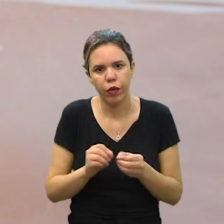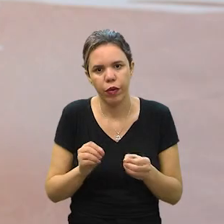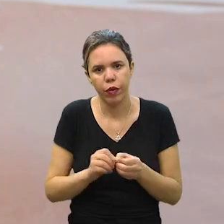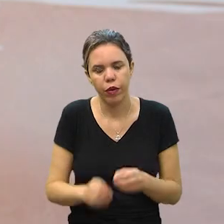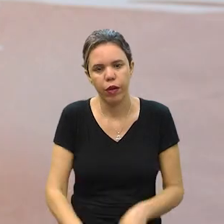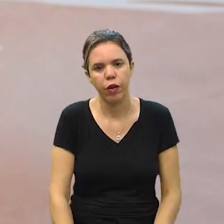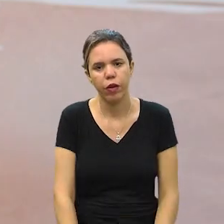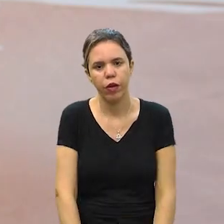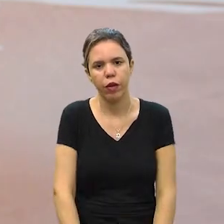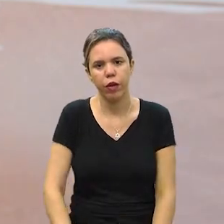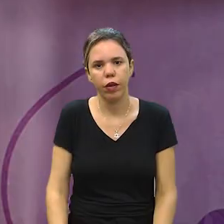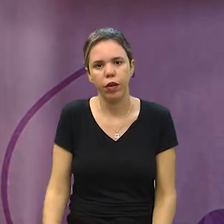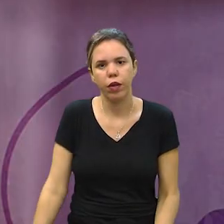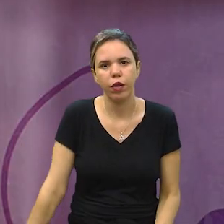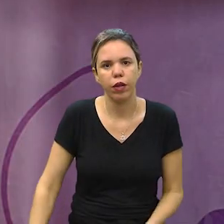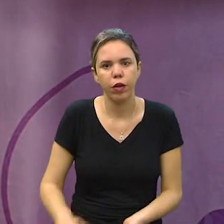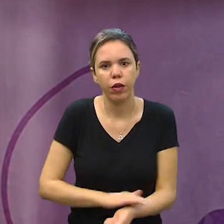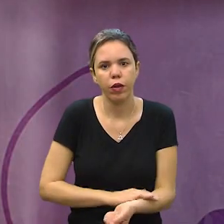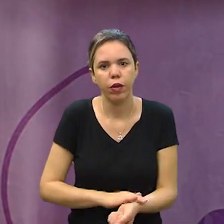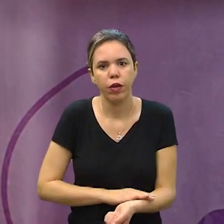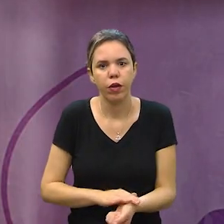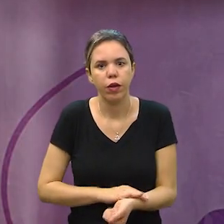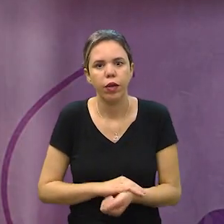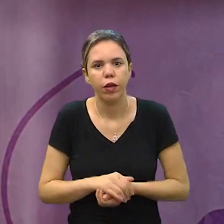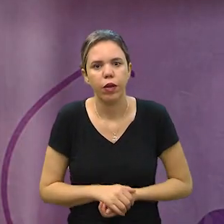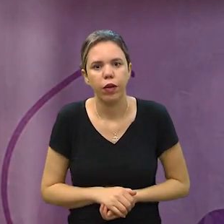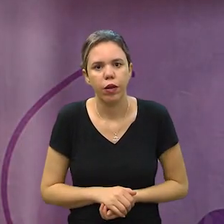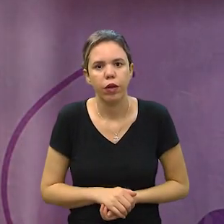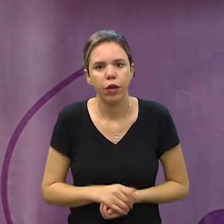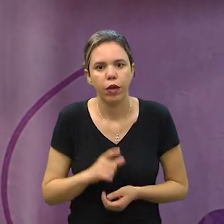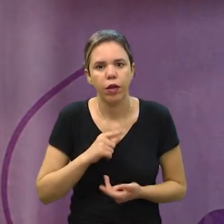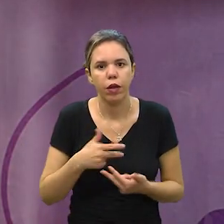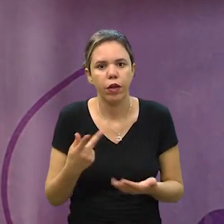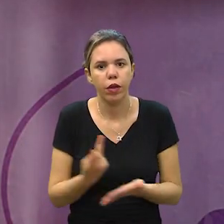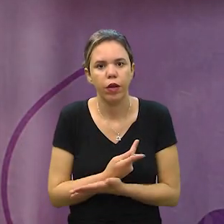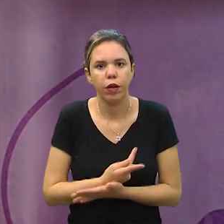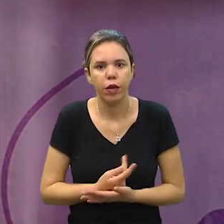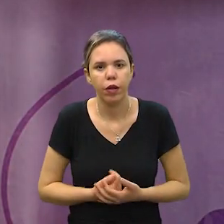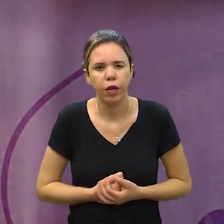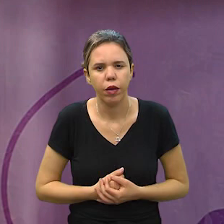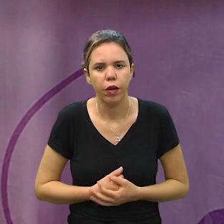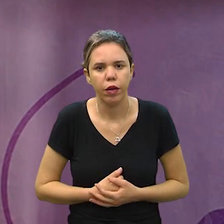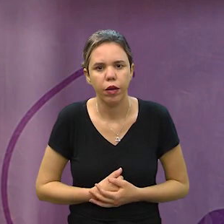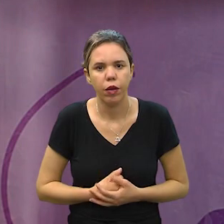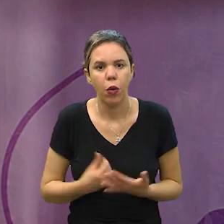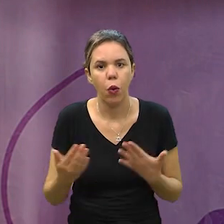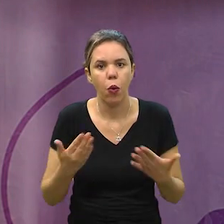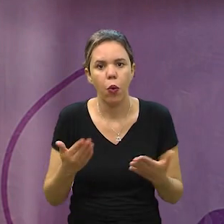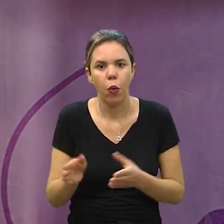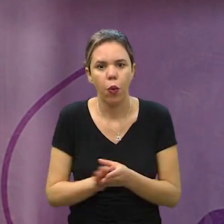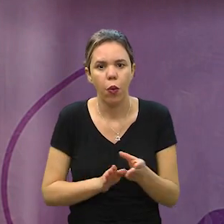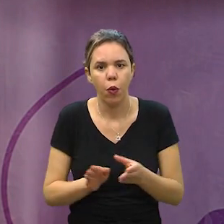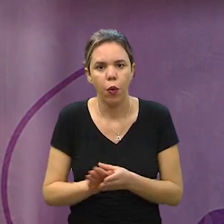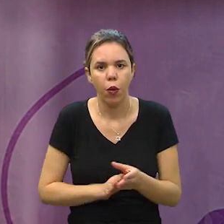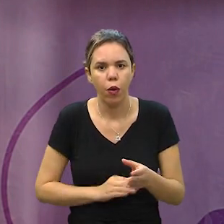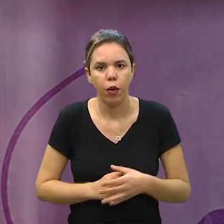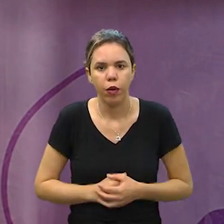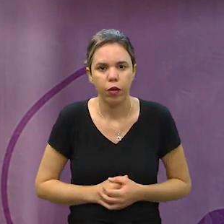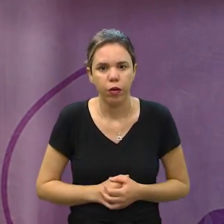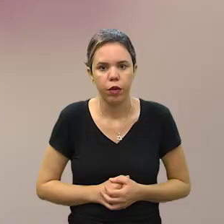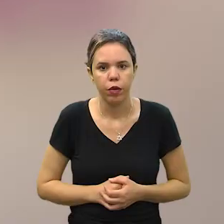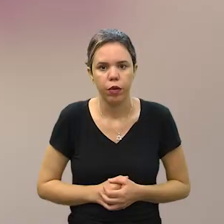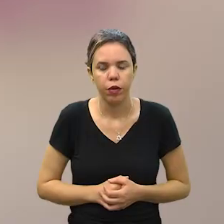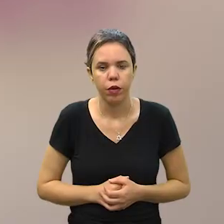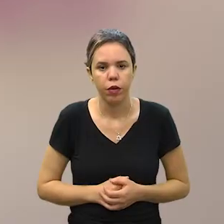que a gente faz? Tipo, tô nervosa, tô estressada, opa, tem alguma coisa errada? Qual que é a orientação,